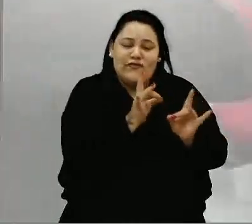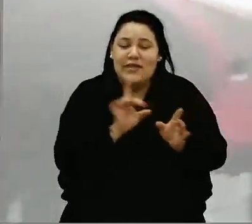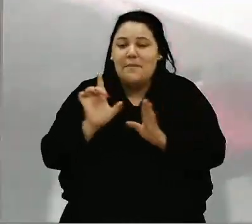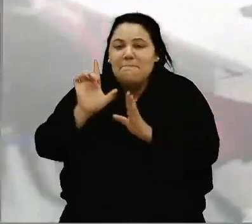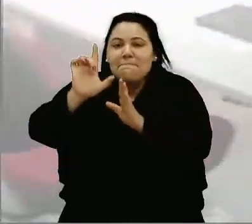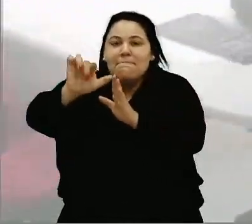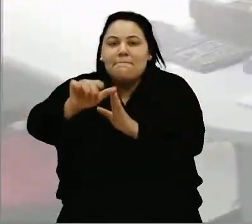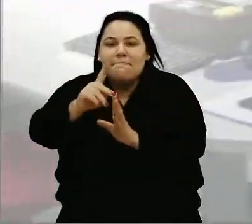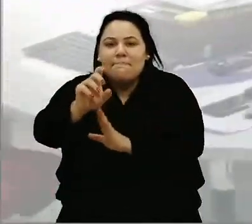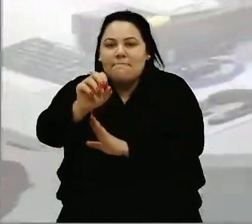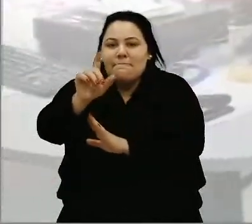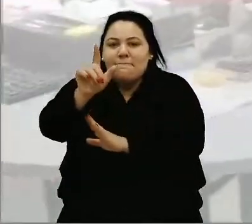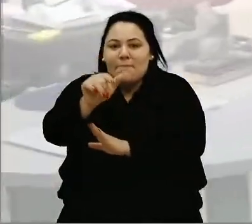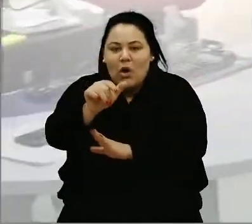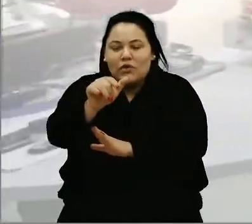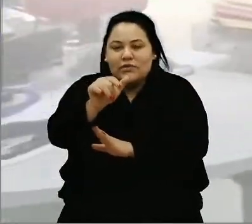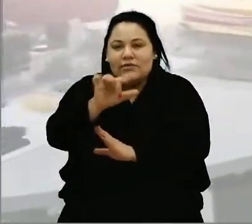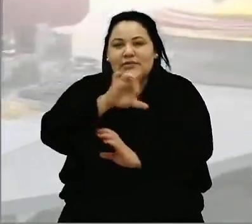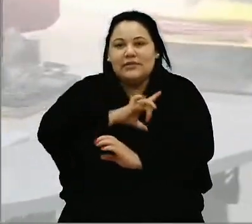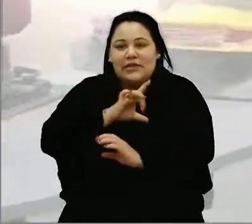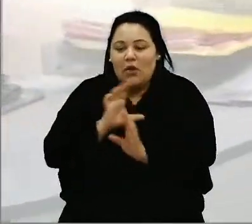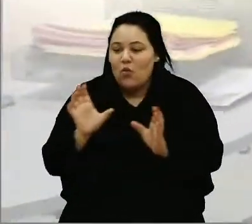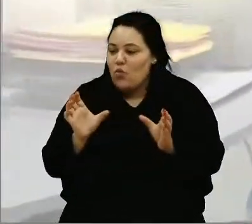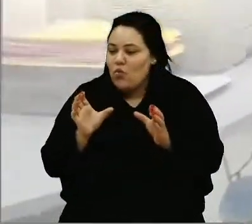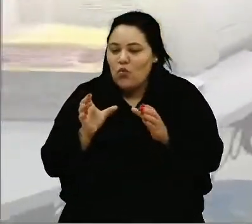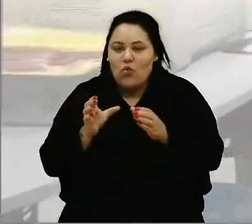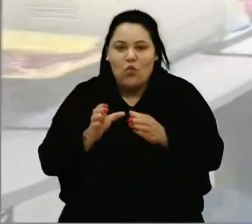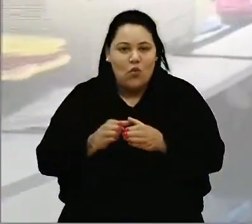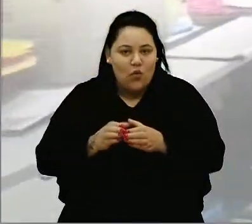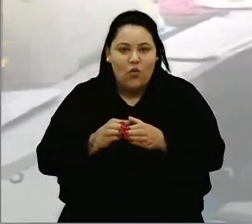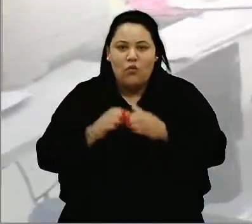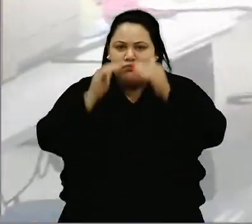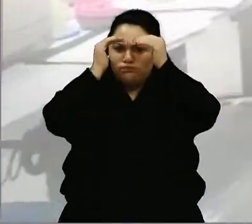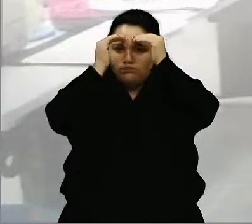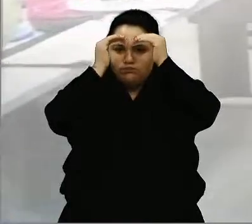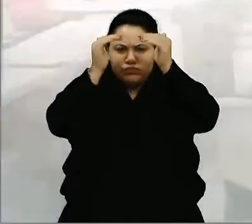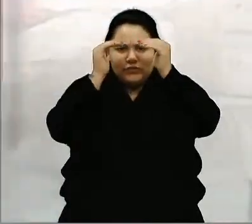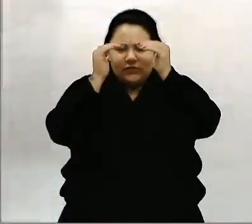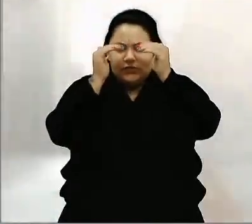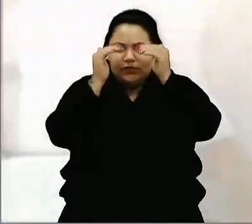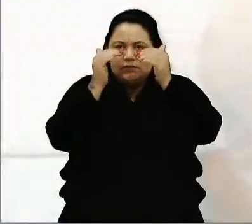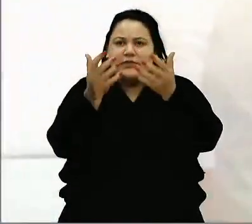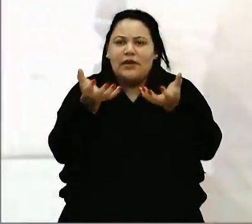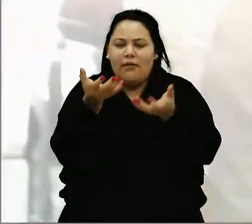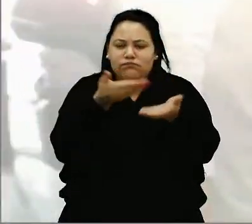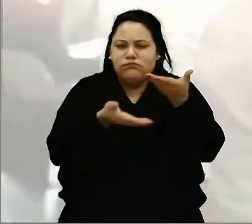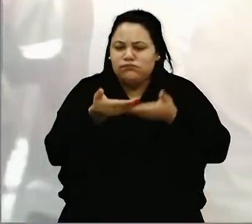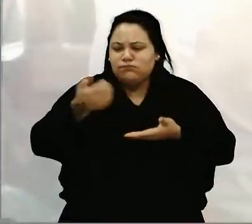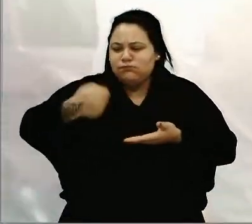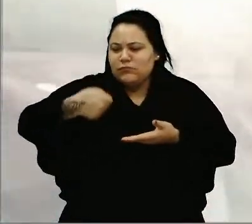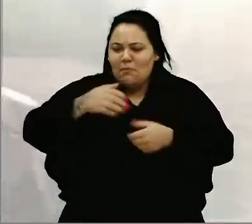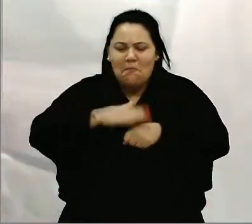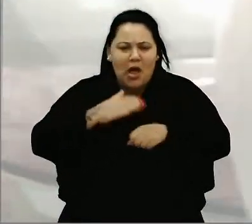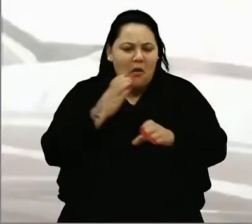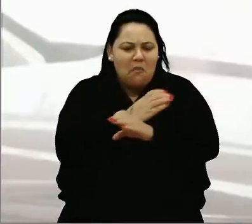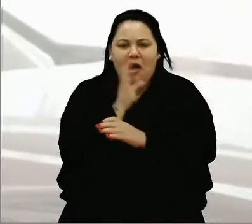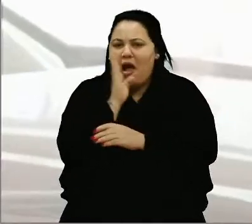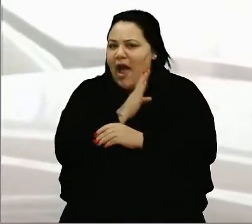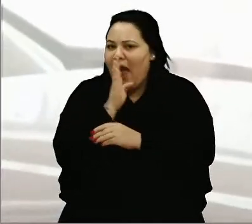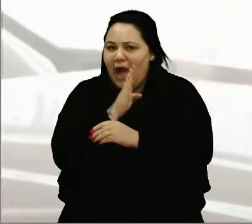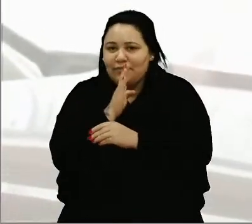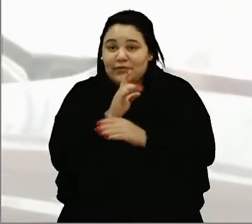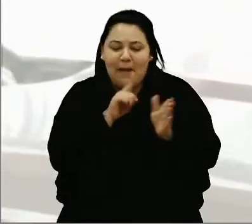80 pessoas, comprometidas em solucionar todas as necessidades da forma mais completa e ágil possível. As pesquisas